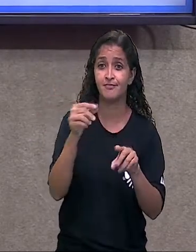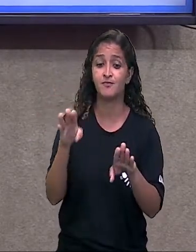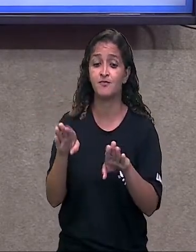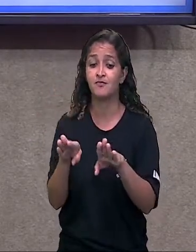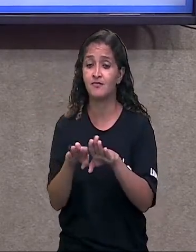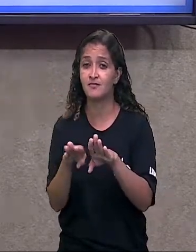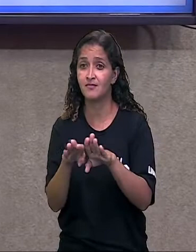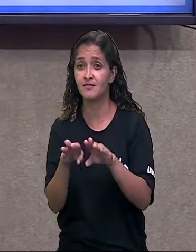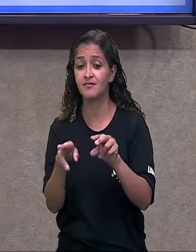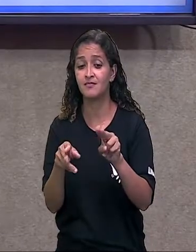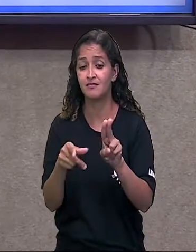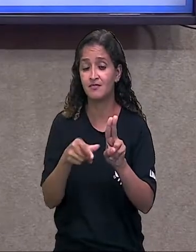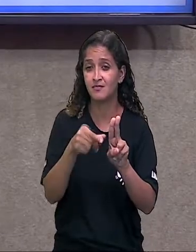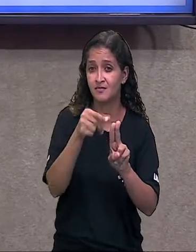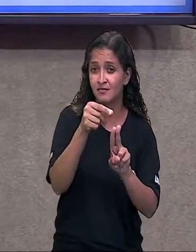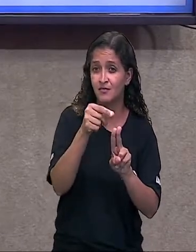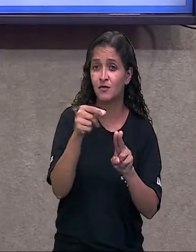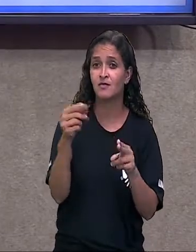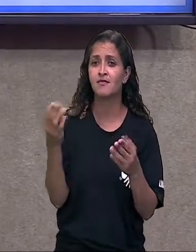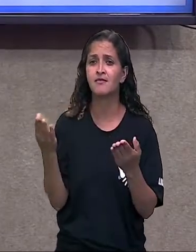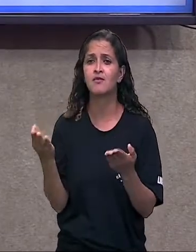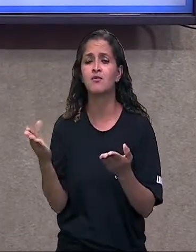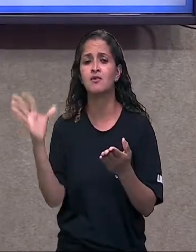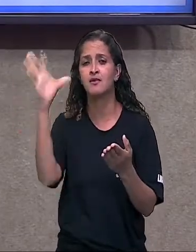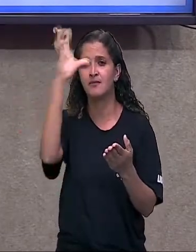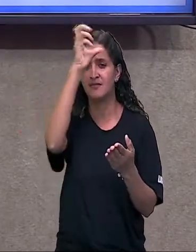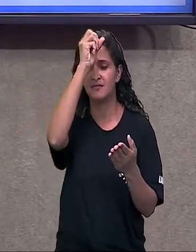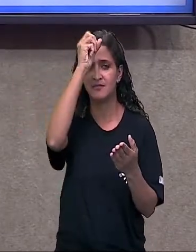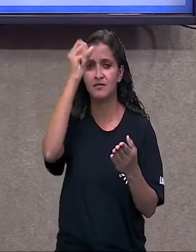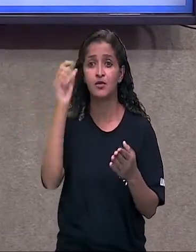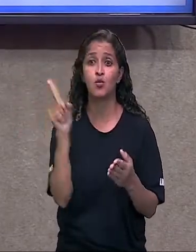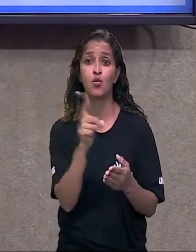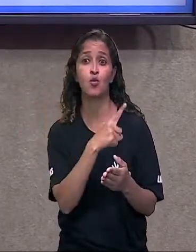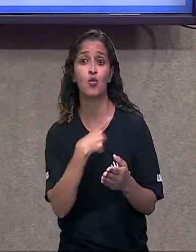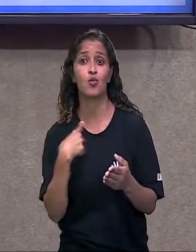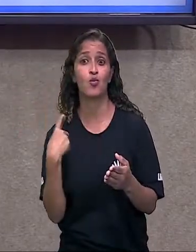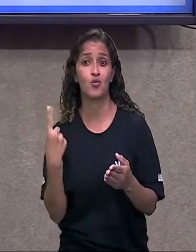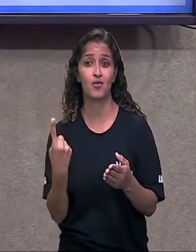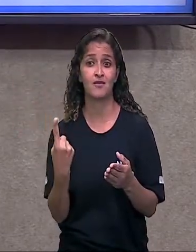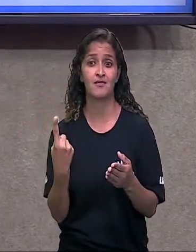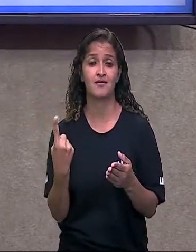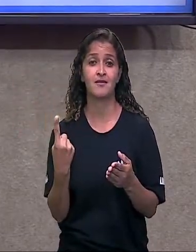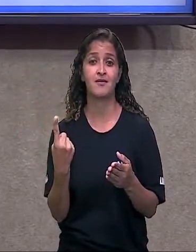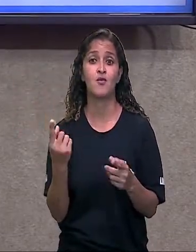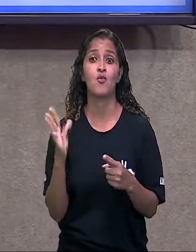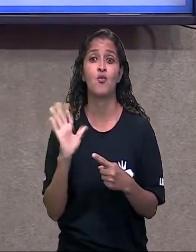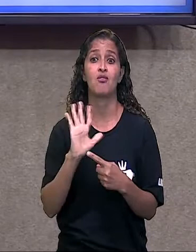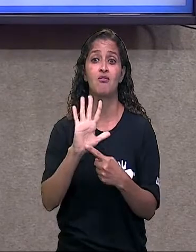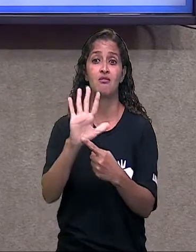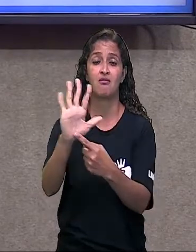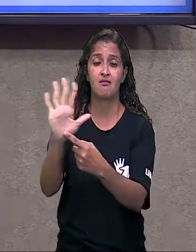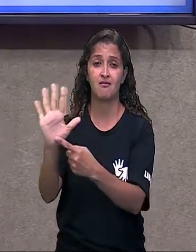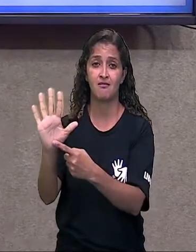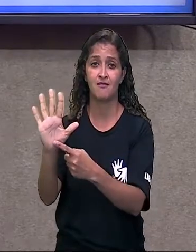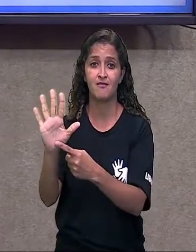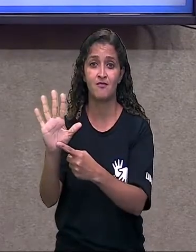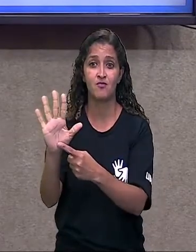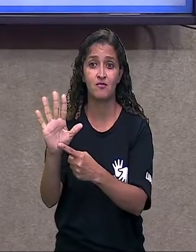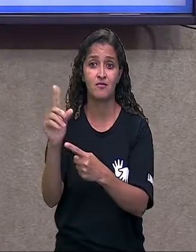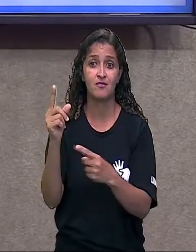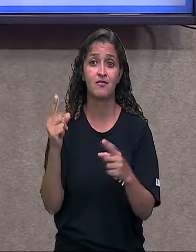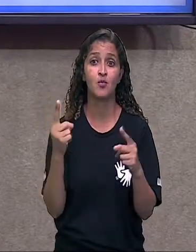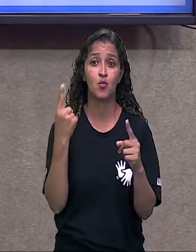nós aprendemos que quando nós queremos representar unidade, nós